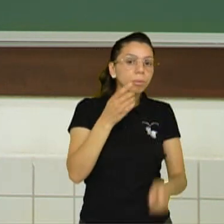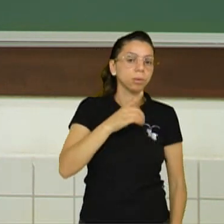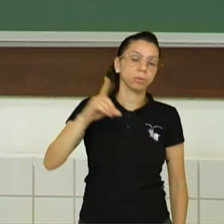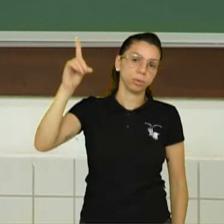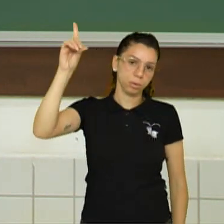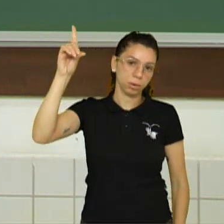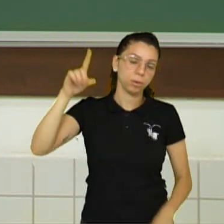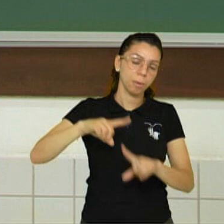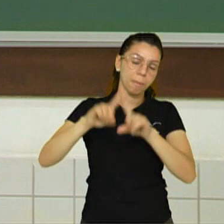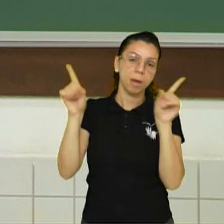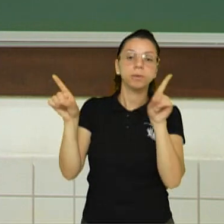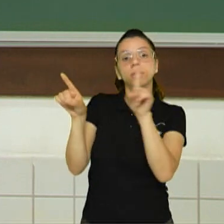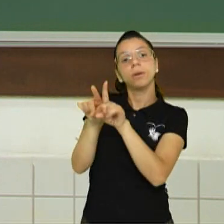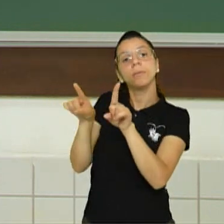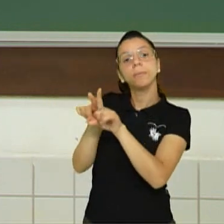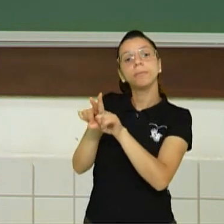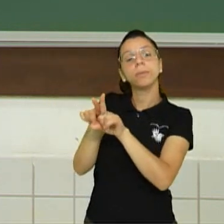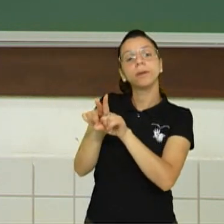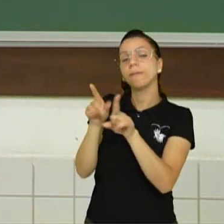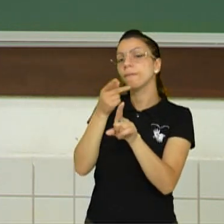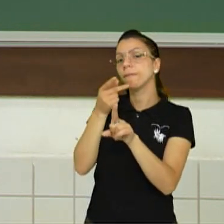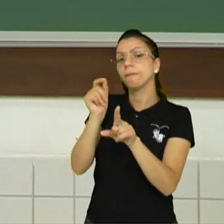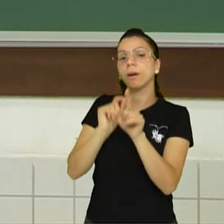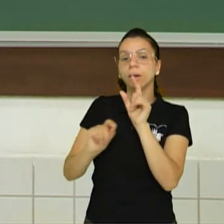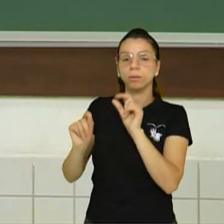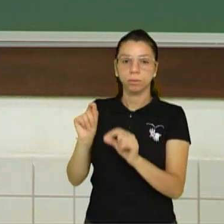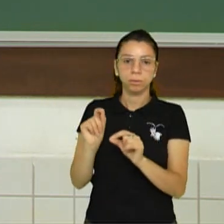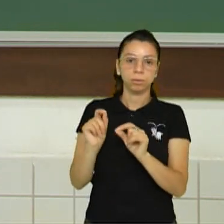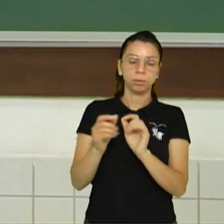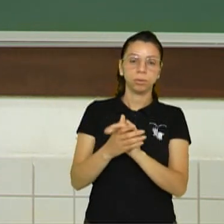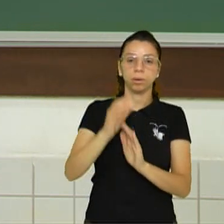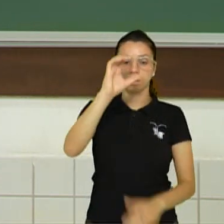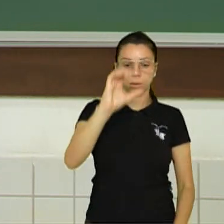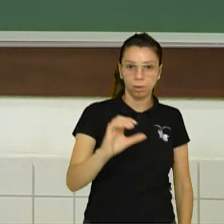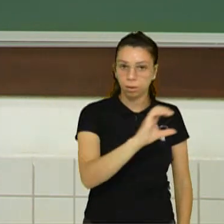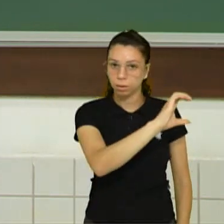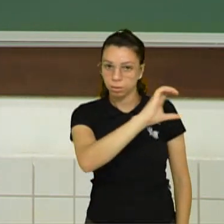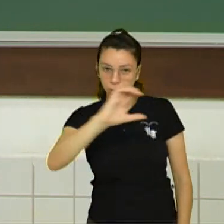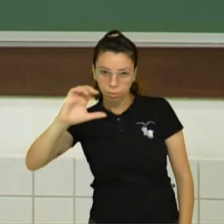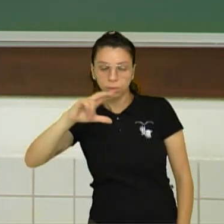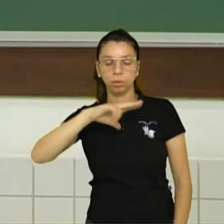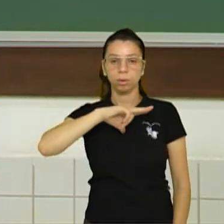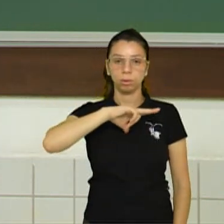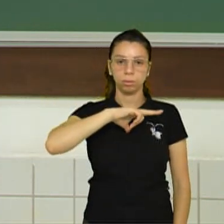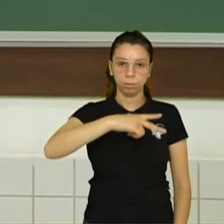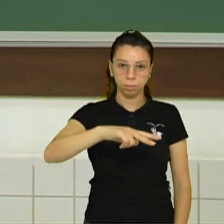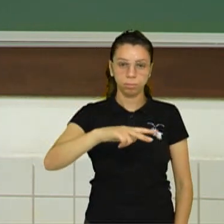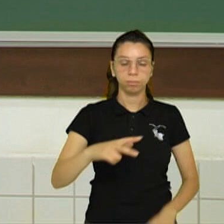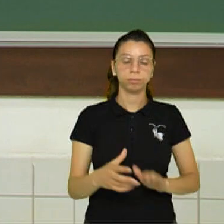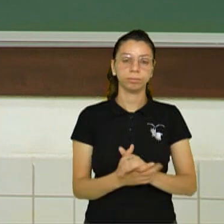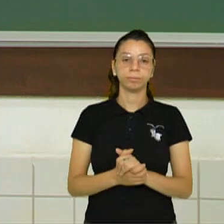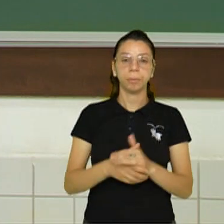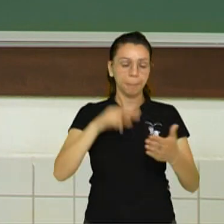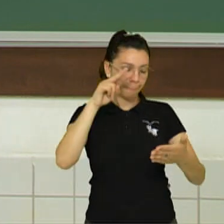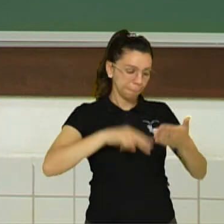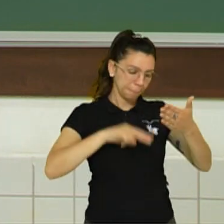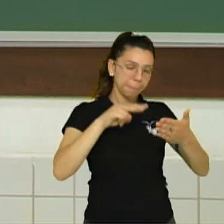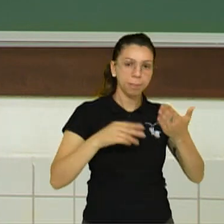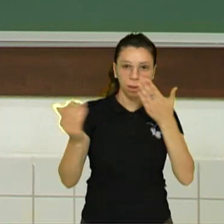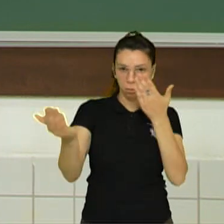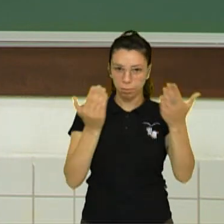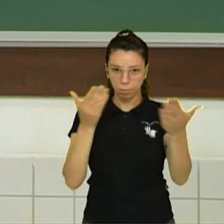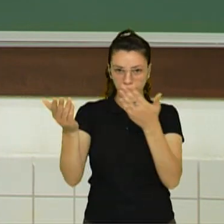ele também fala daquela atmosfera católica dos portugueses, né? Então vale a pena ler e comparar essas duas